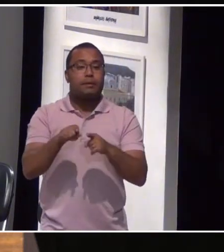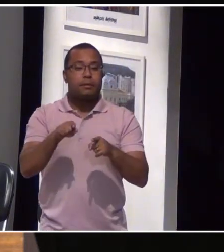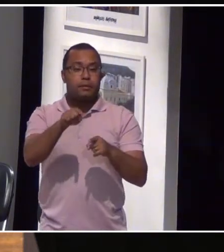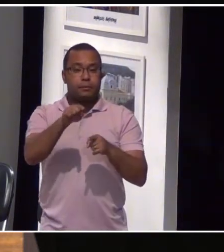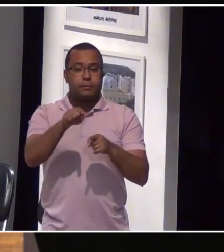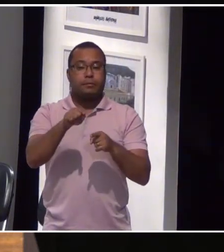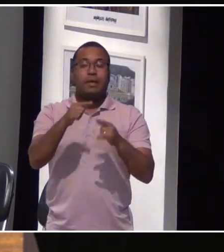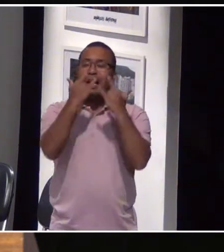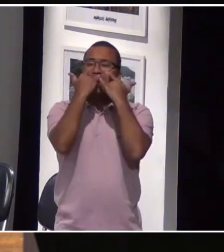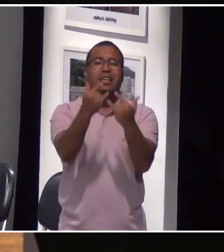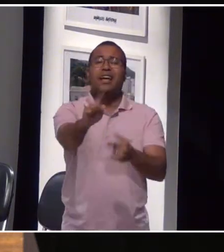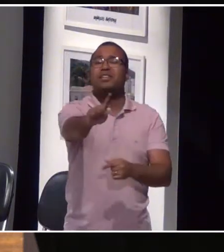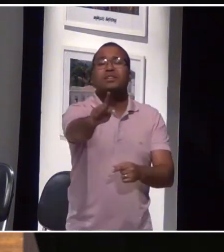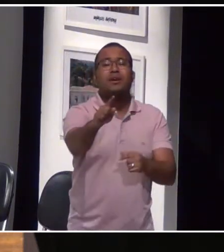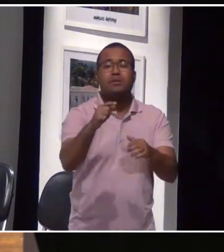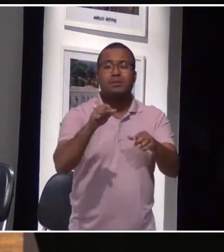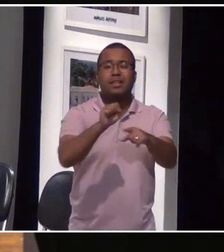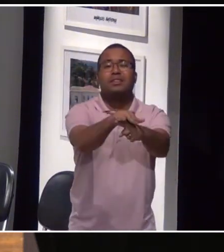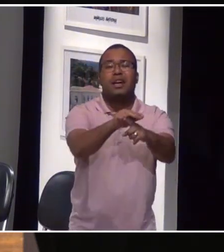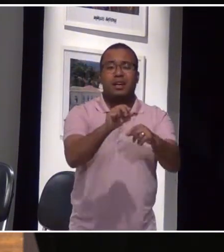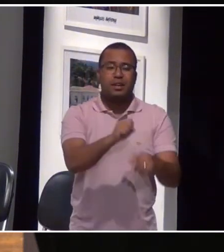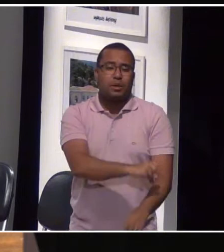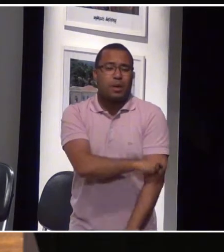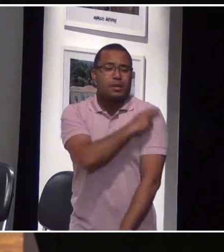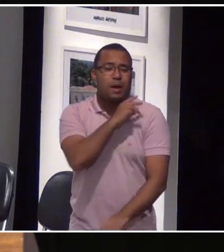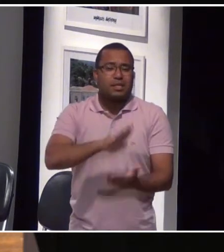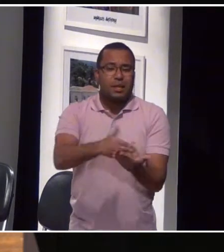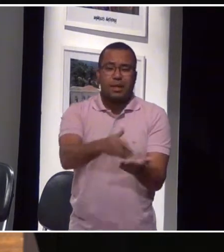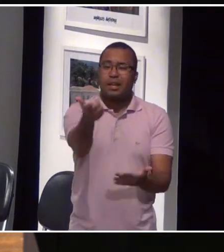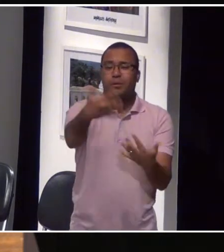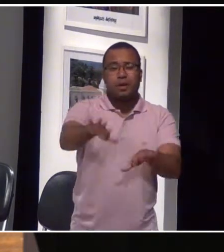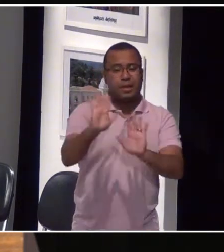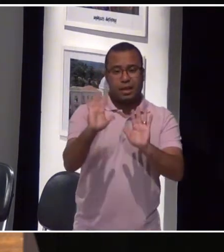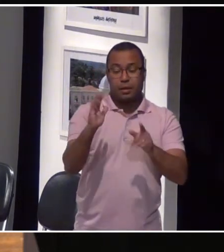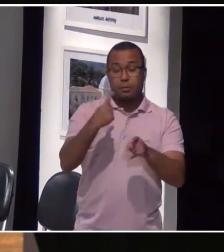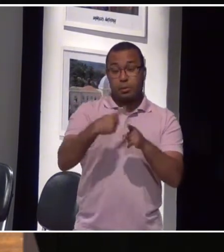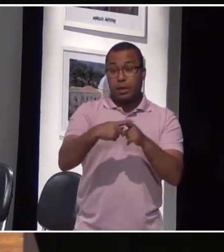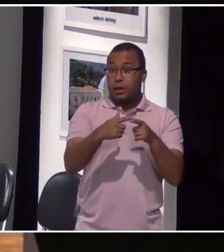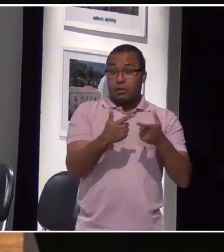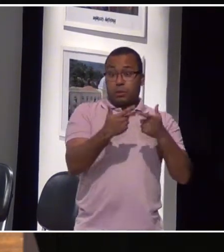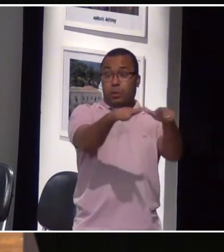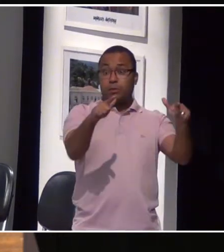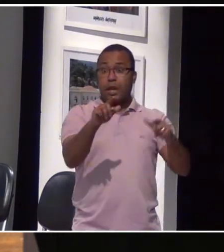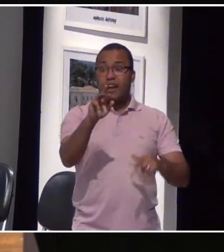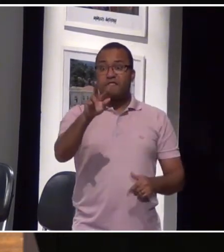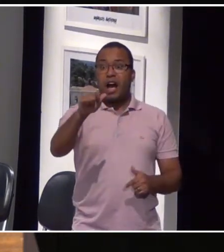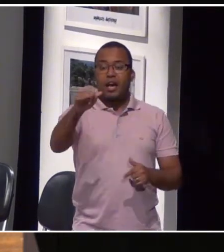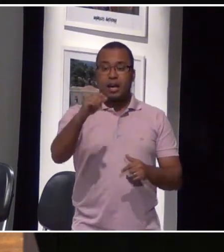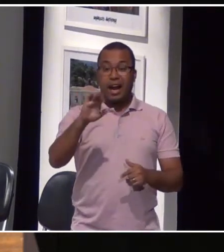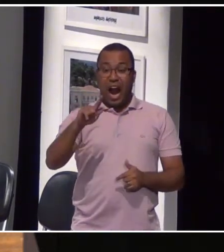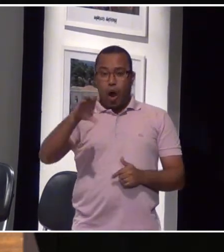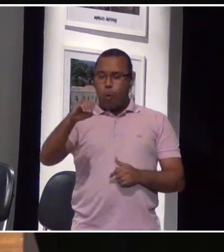sido atraente a carreira de intérprete na escola básica, que, em muitos lugares, nem existe essa